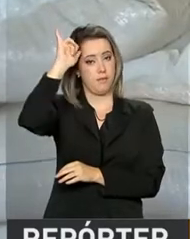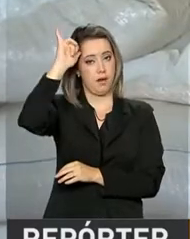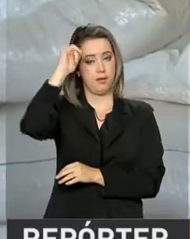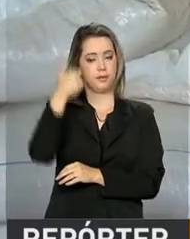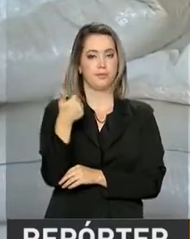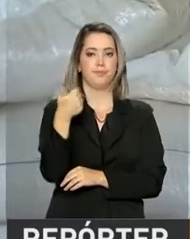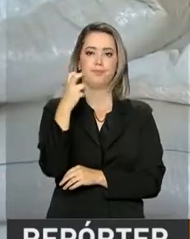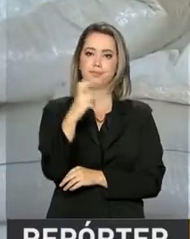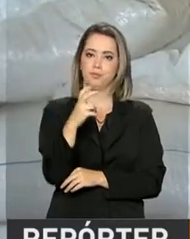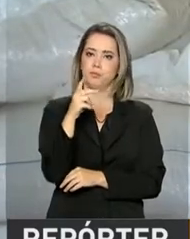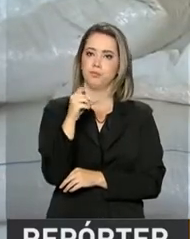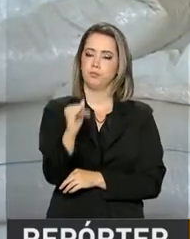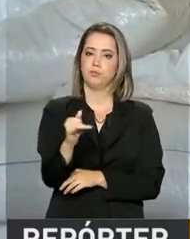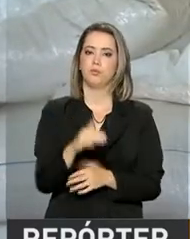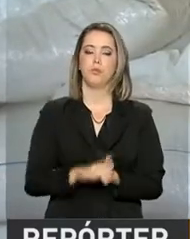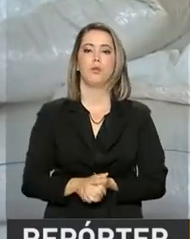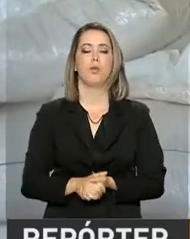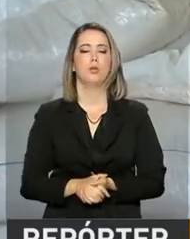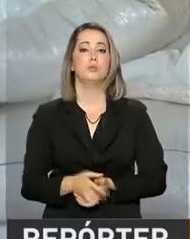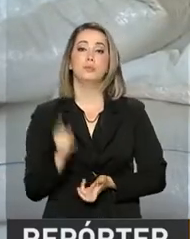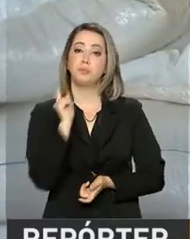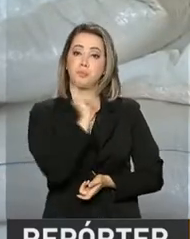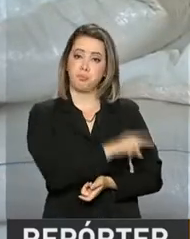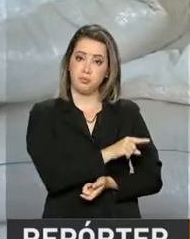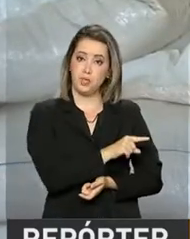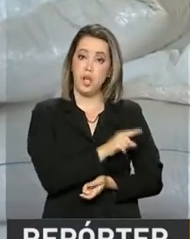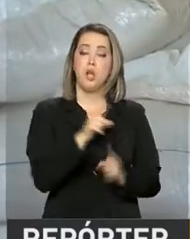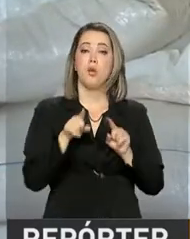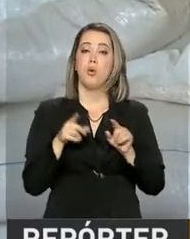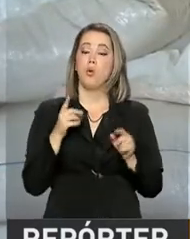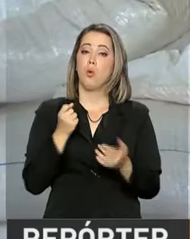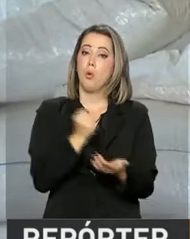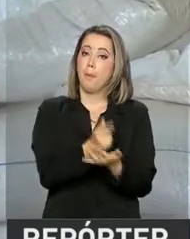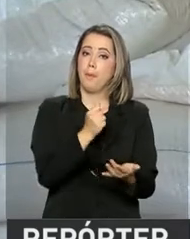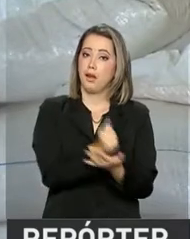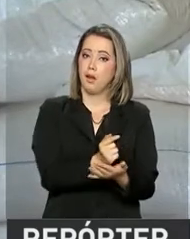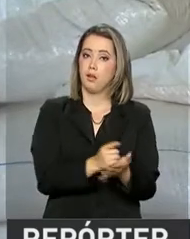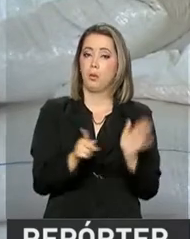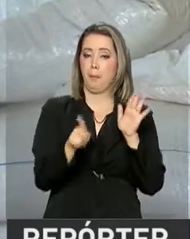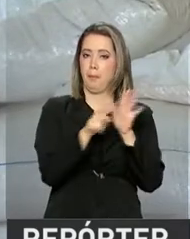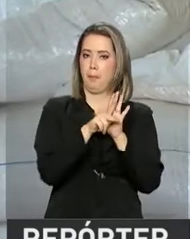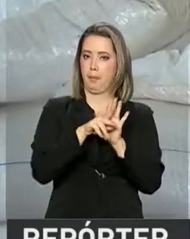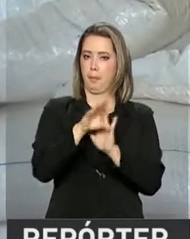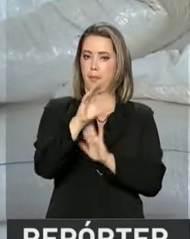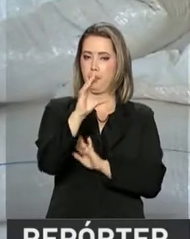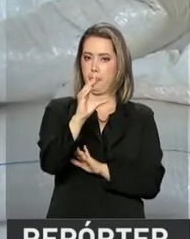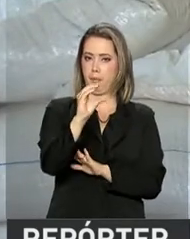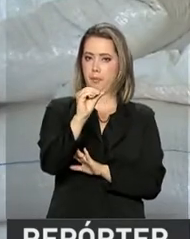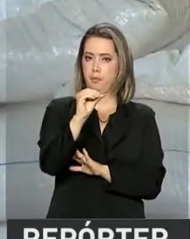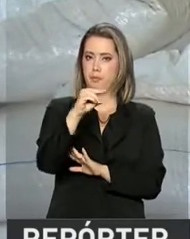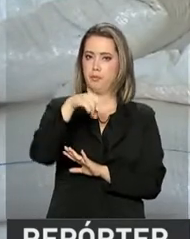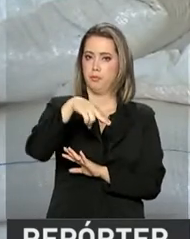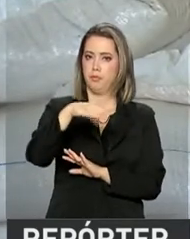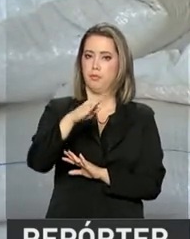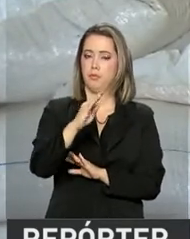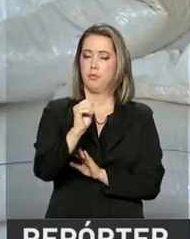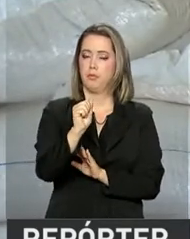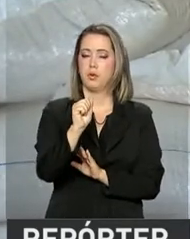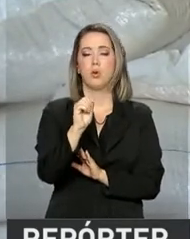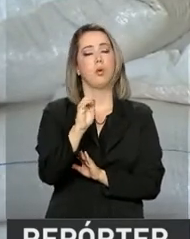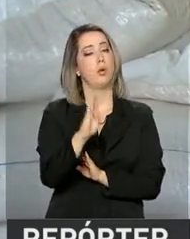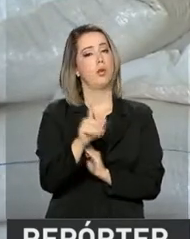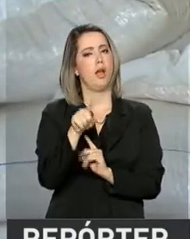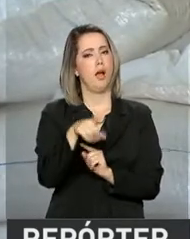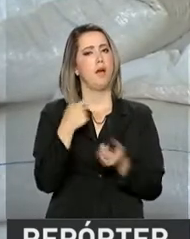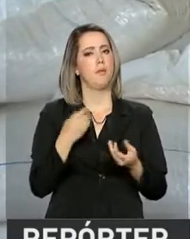foi comprado na conab por meio do programa vendas em balcão o produto é subsidiado pelo governo isso